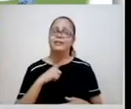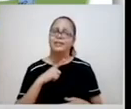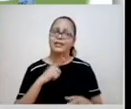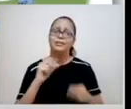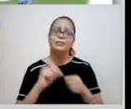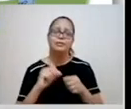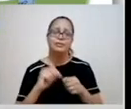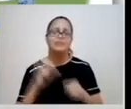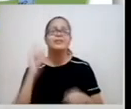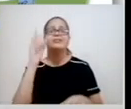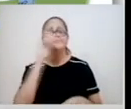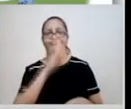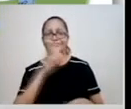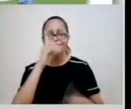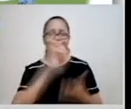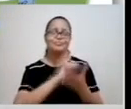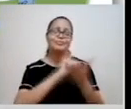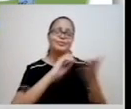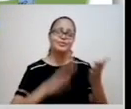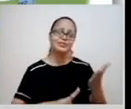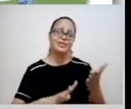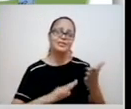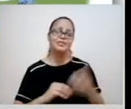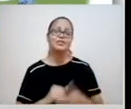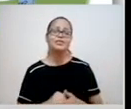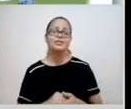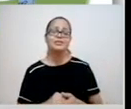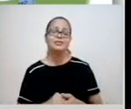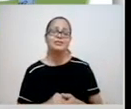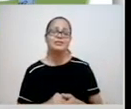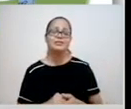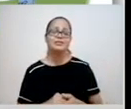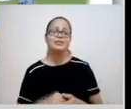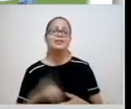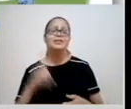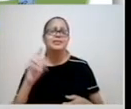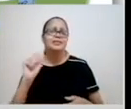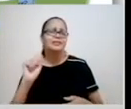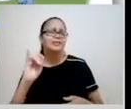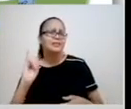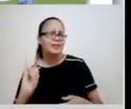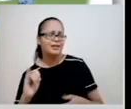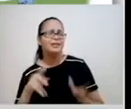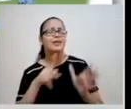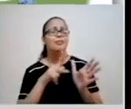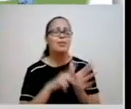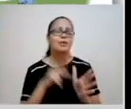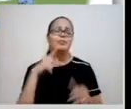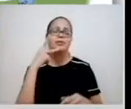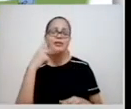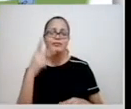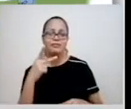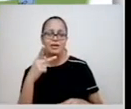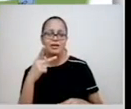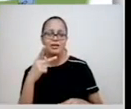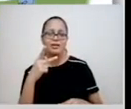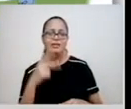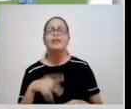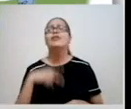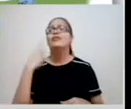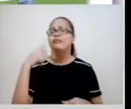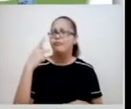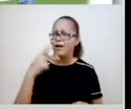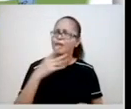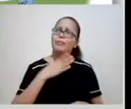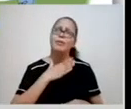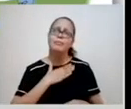lição no domingo. Então é um trechinho. Nota o tanto de repetição daí, que são próprios da fala. Eu digo para mim mesma, aí eu digo para